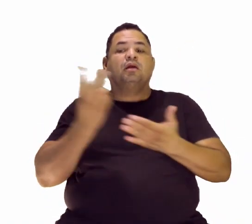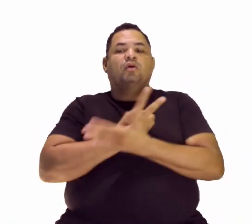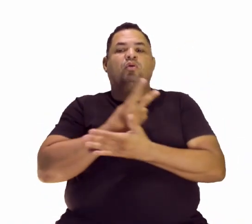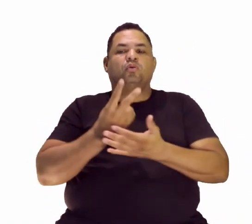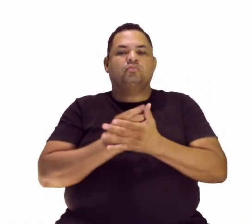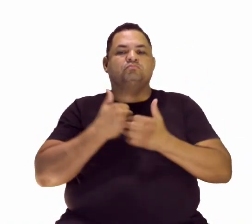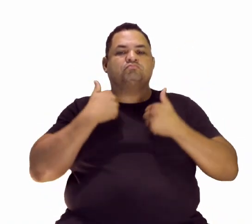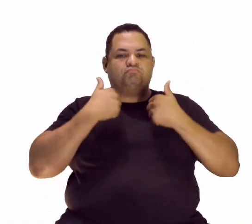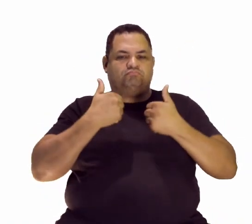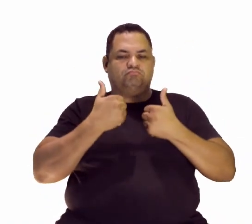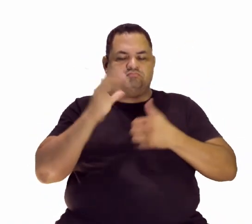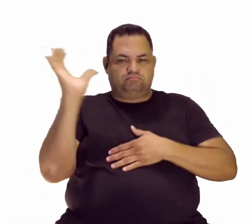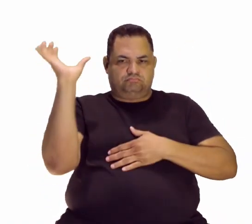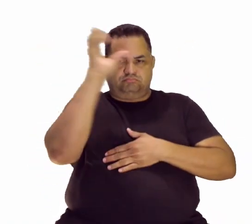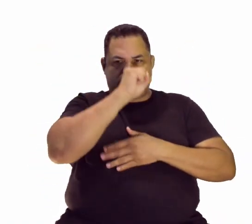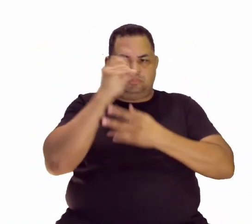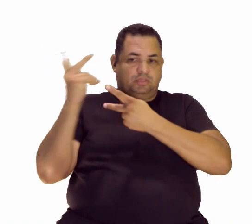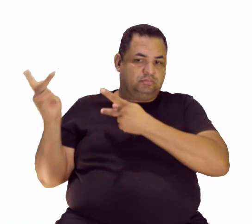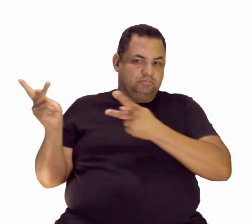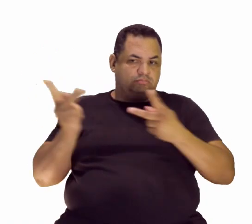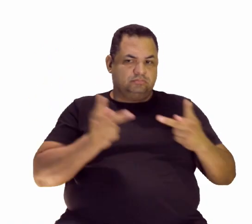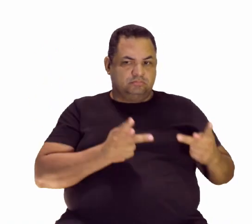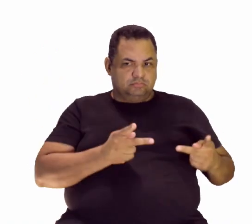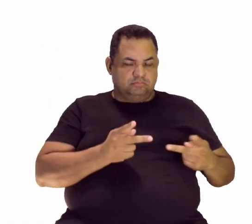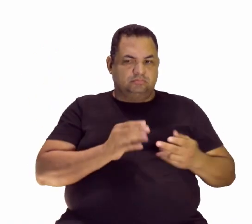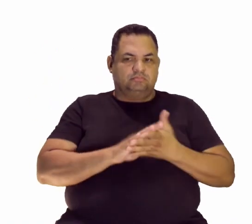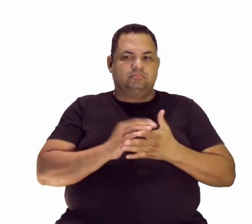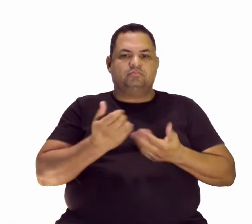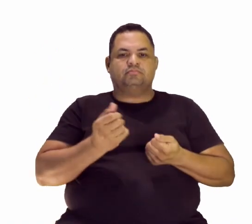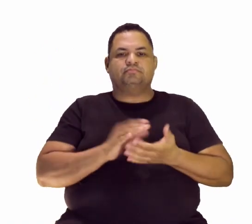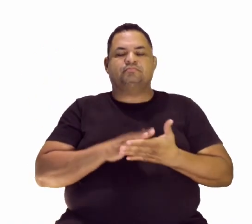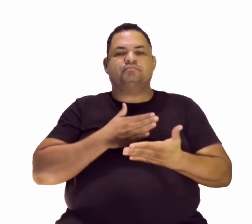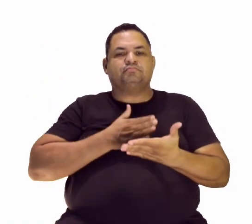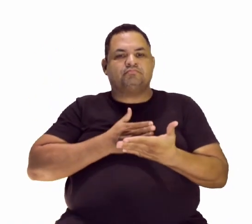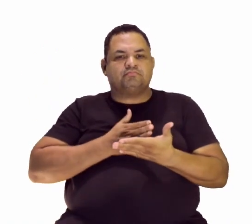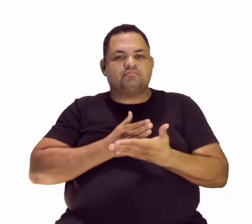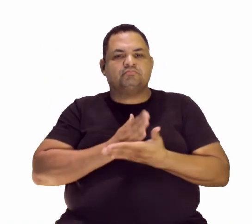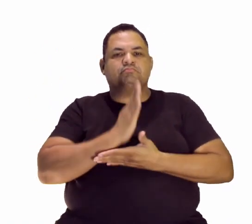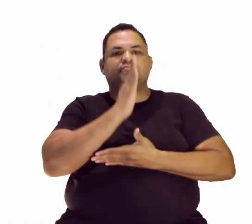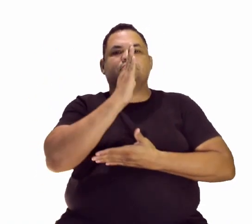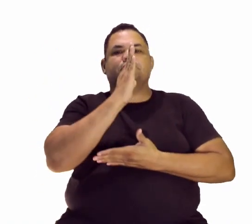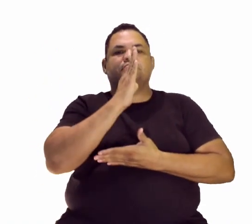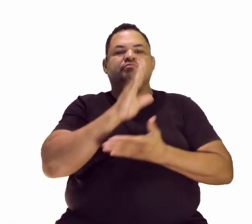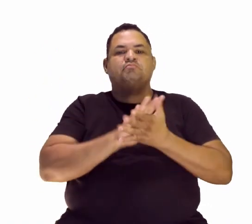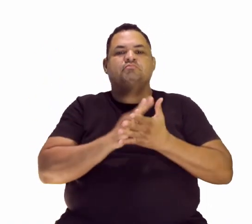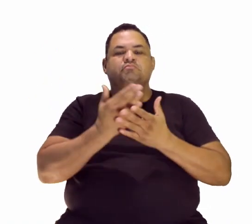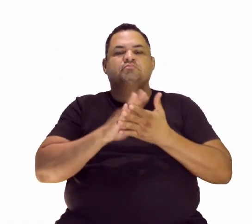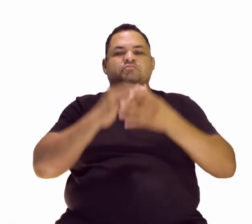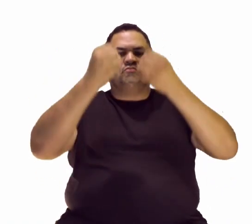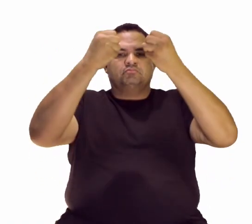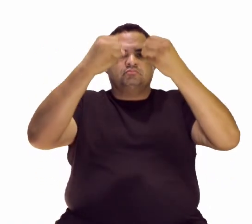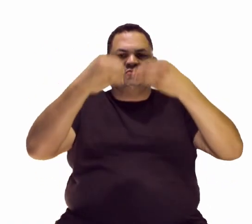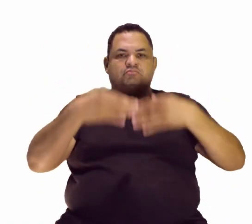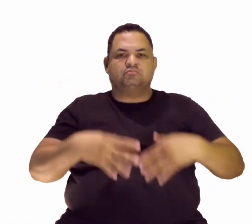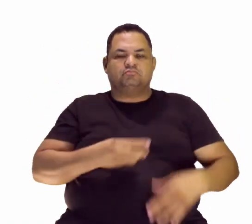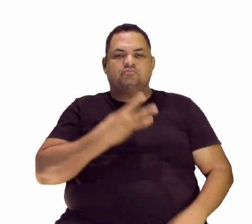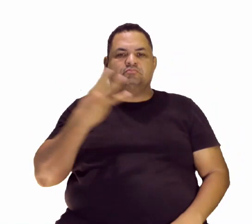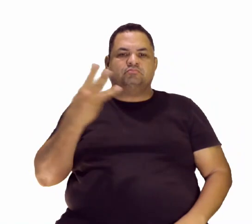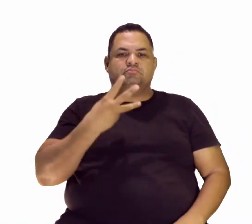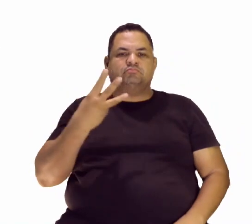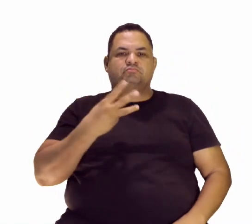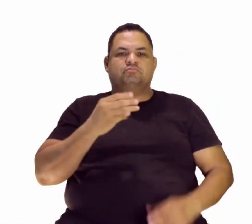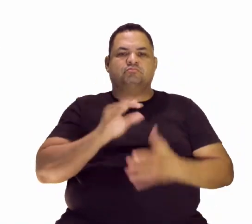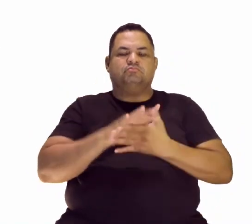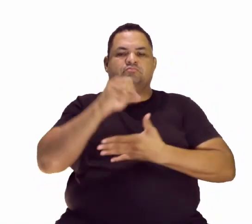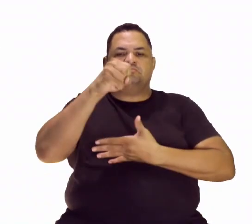aqui o aprendizado. Mas eu convido você ainda para partirmos para o comentário da terceira